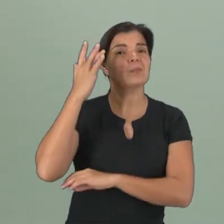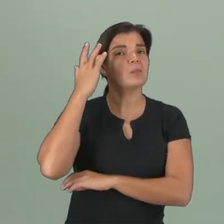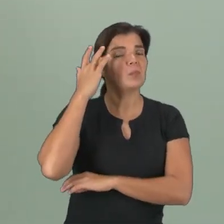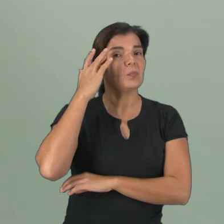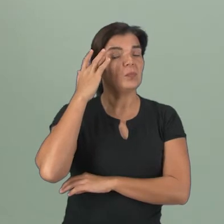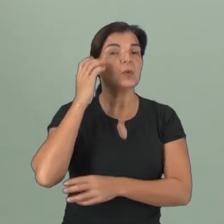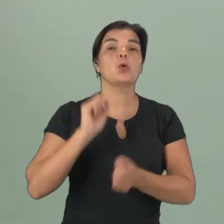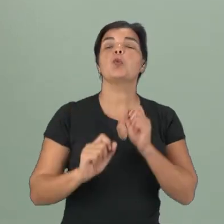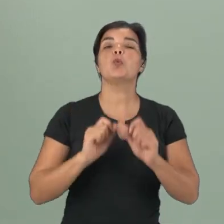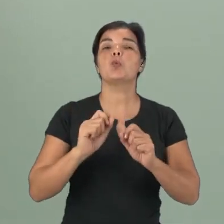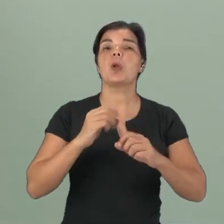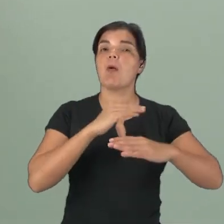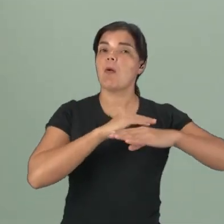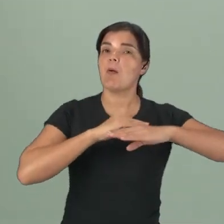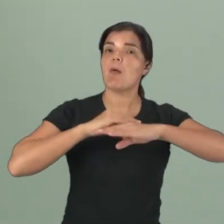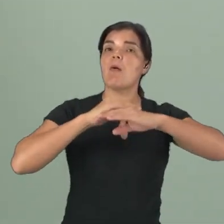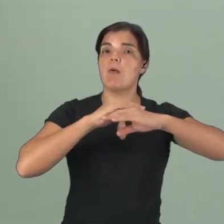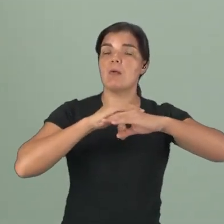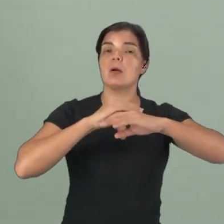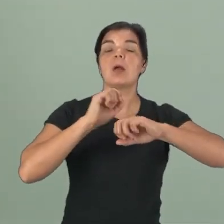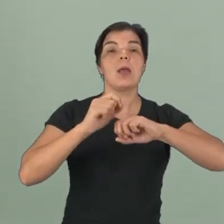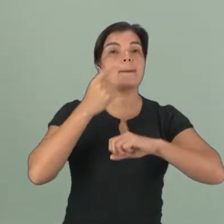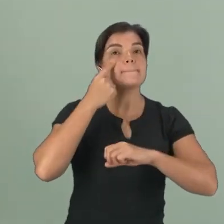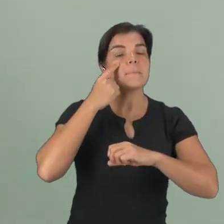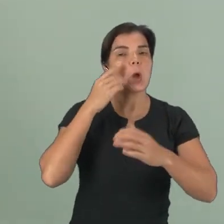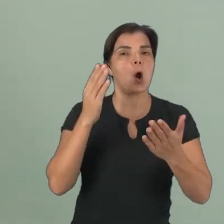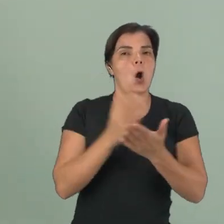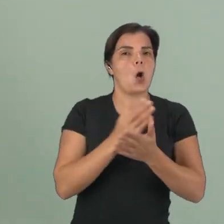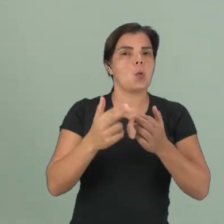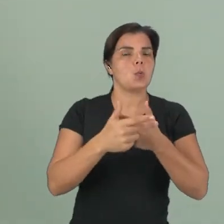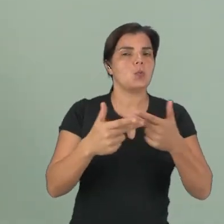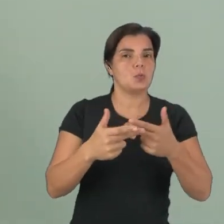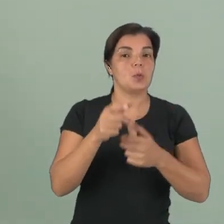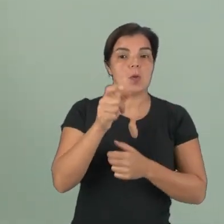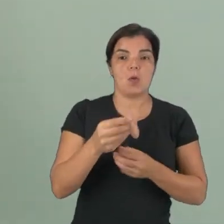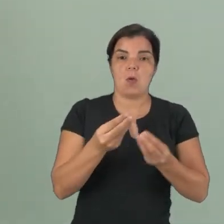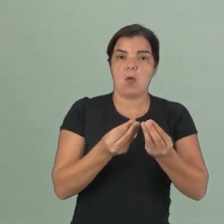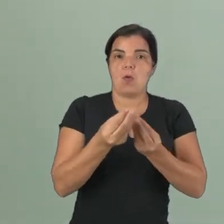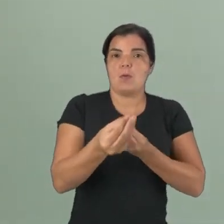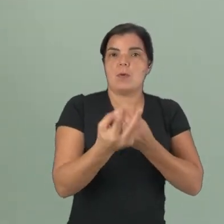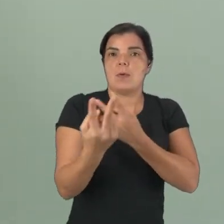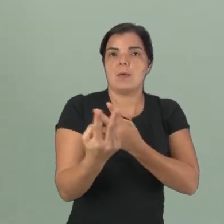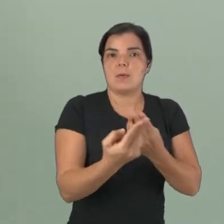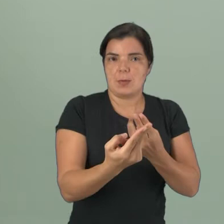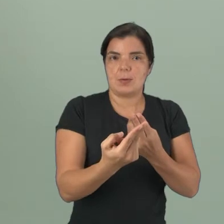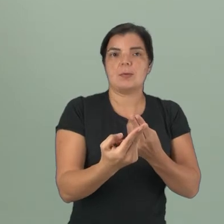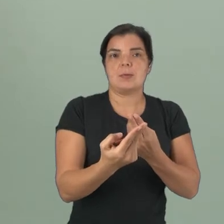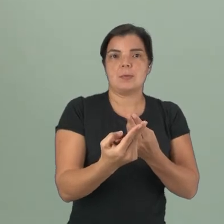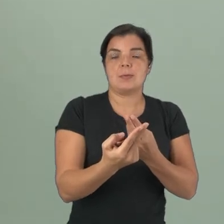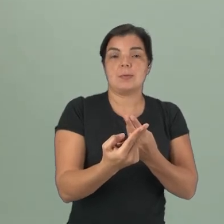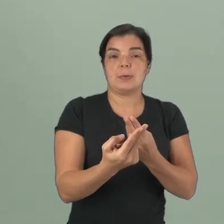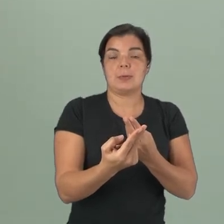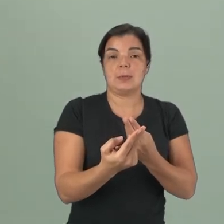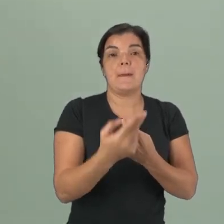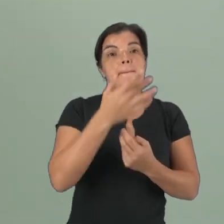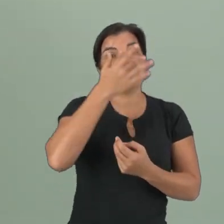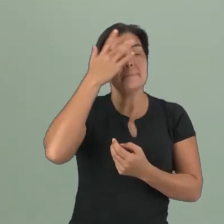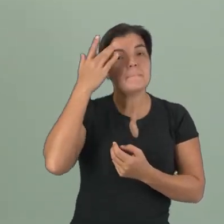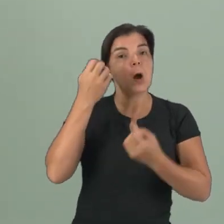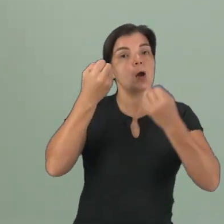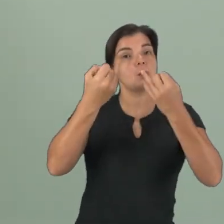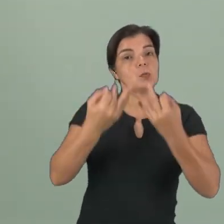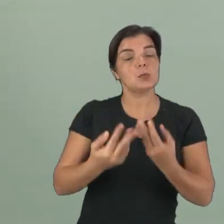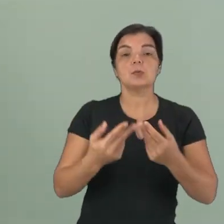que igualdade é a gente pegar determinada coisa e dividir igualmente entre determinadas pessoas. Mas o conceito